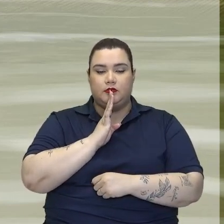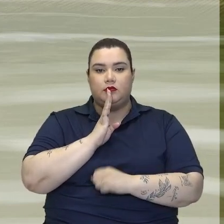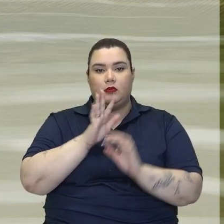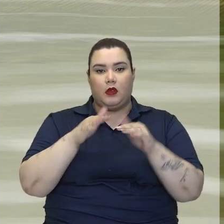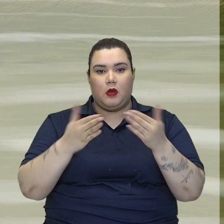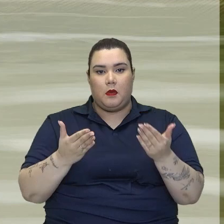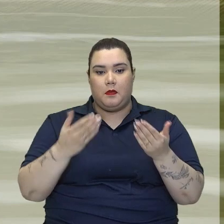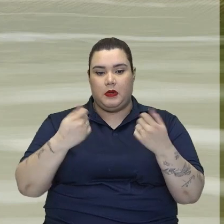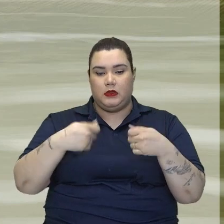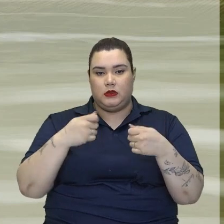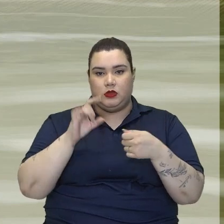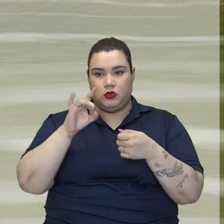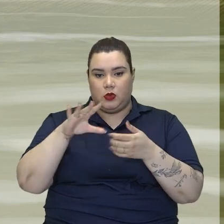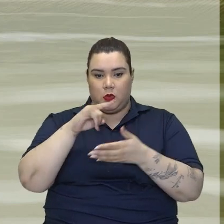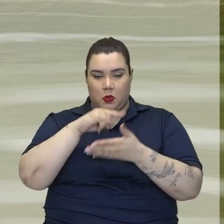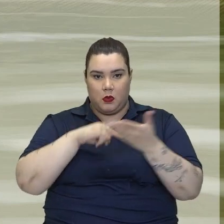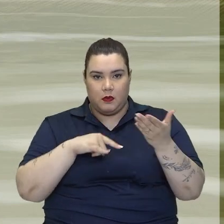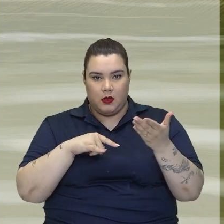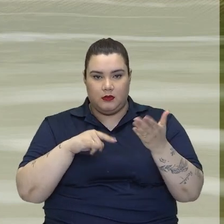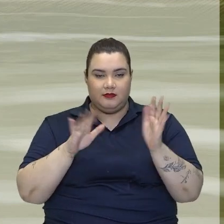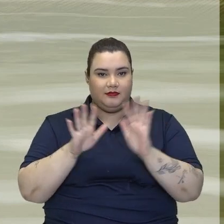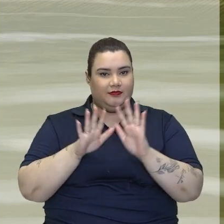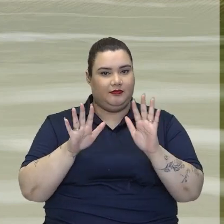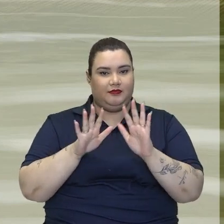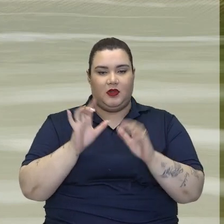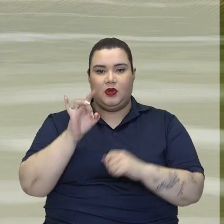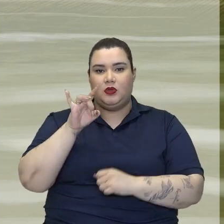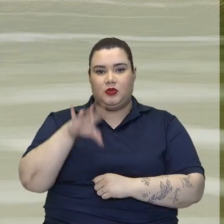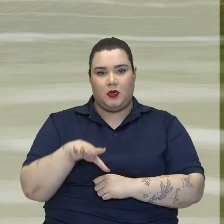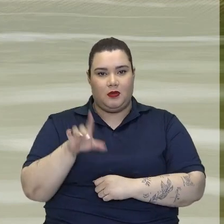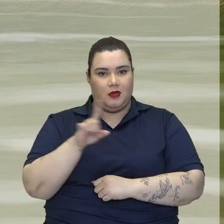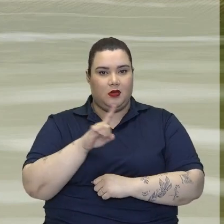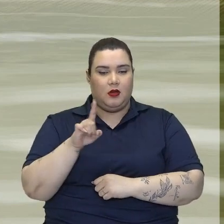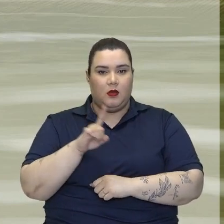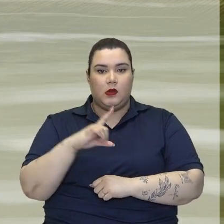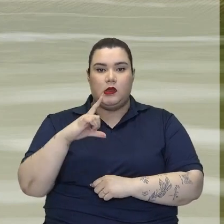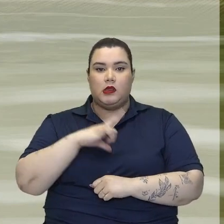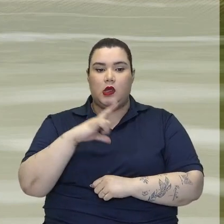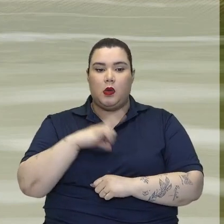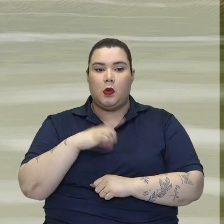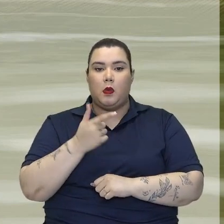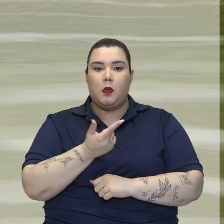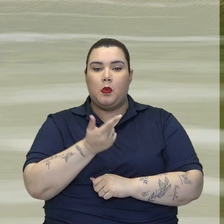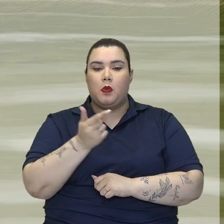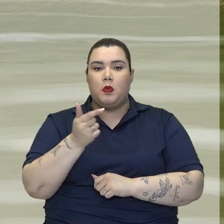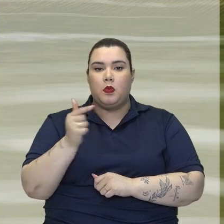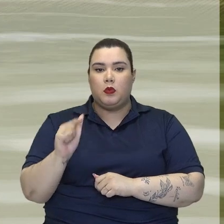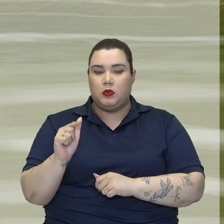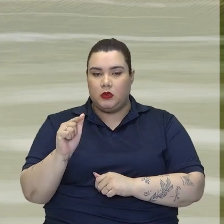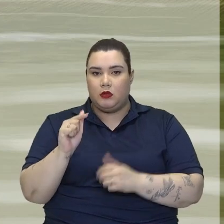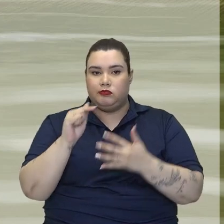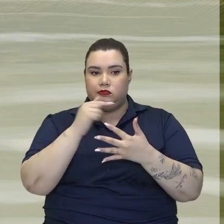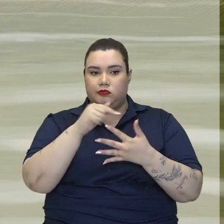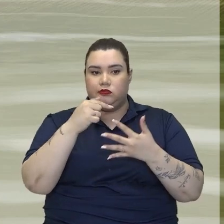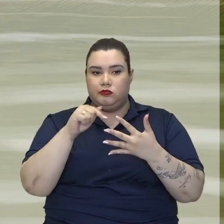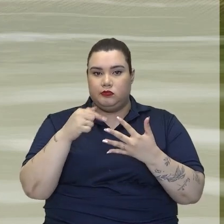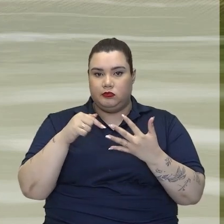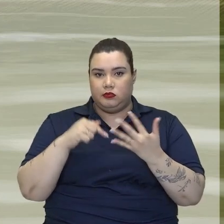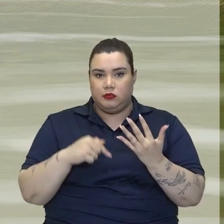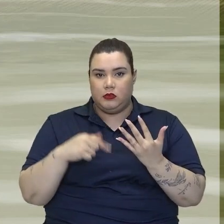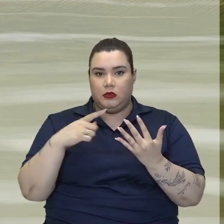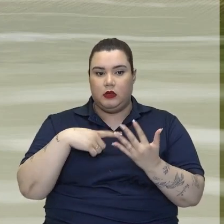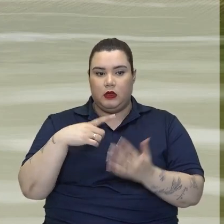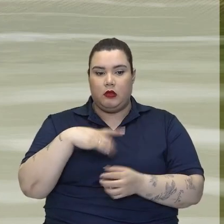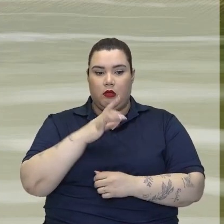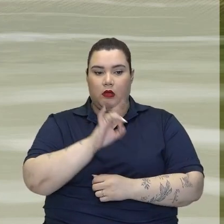os documentos? Não, não é somente ter os documentos. Existem outras questões que vão fazer de cada